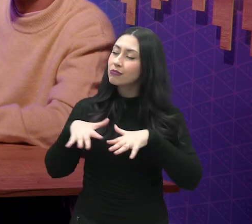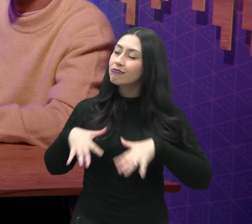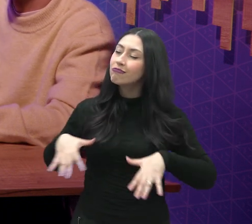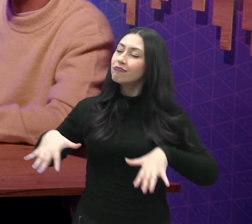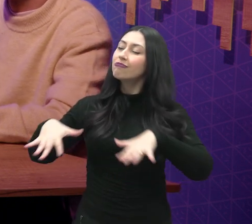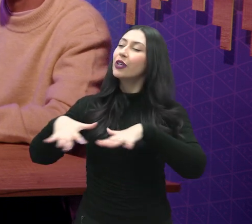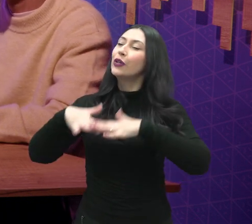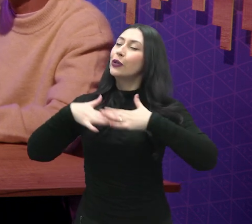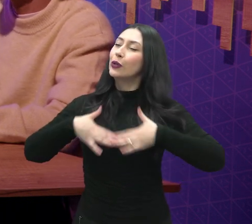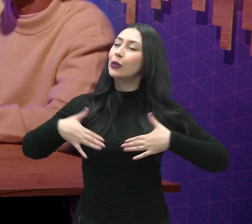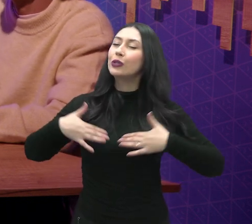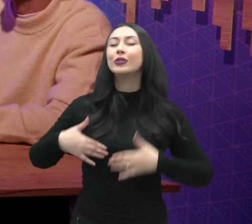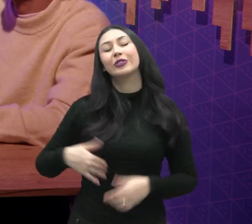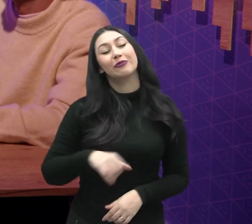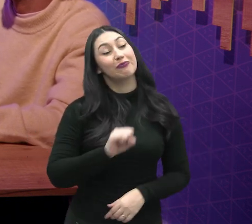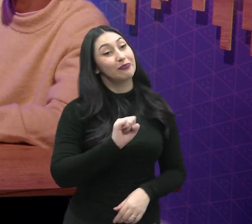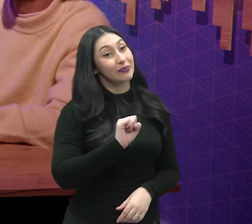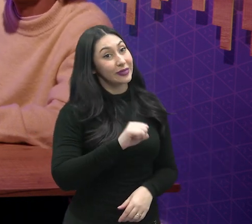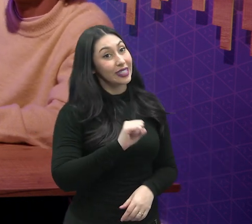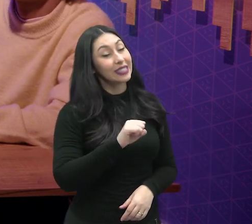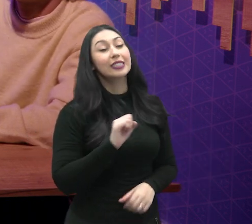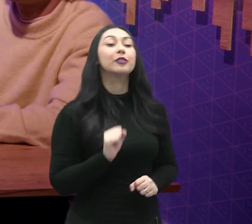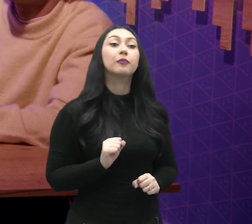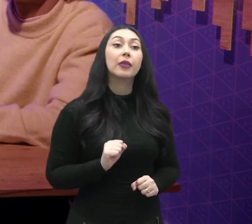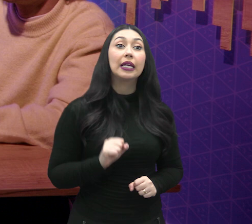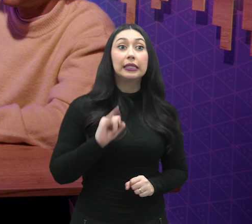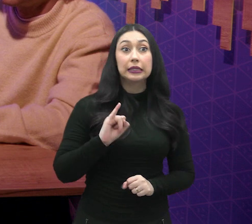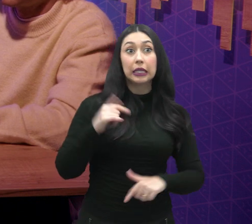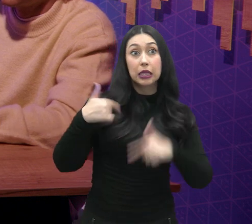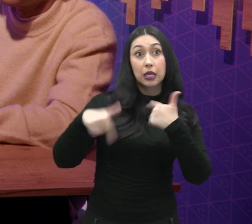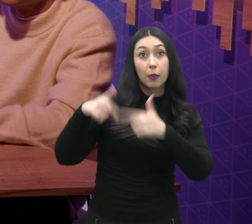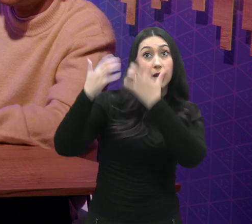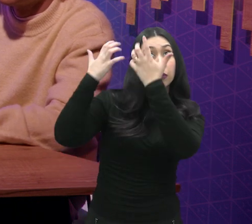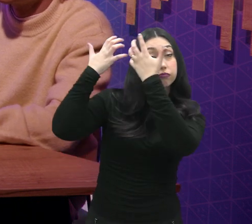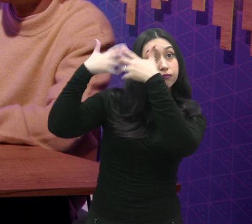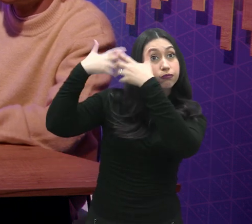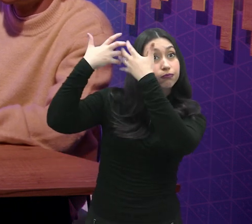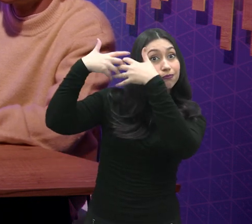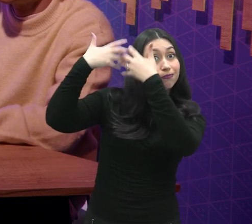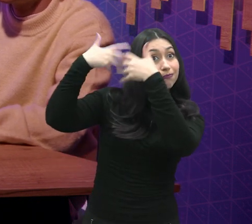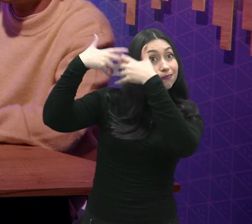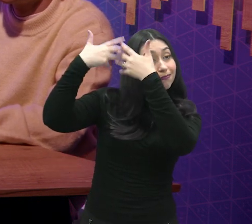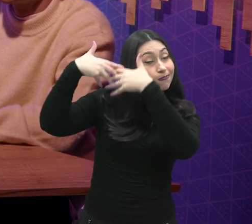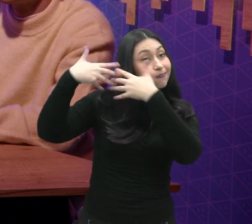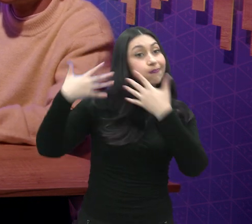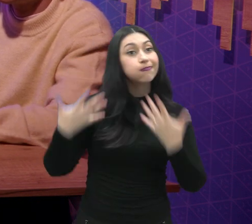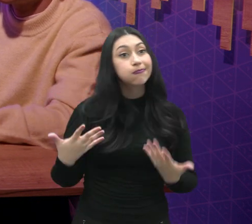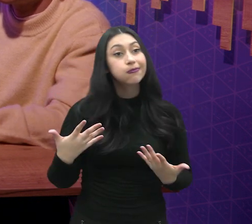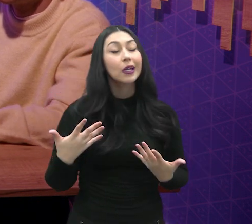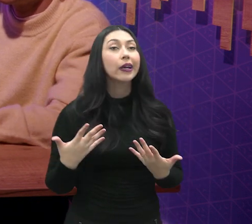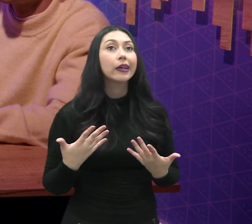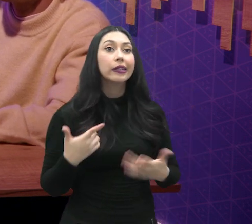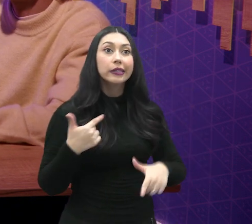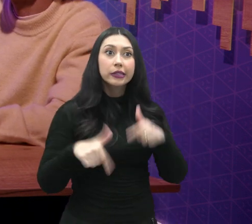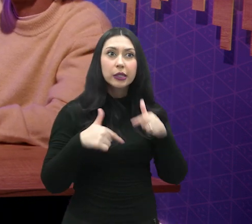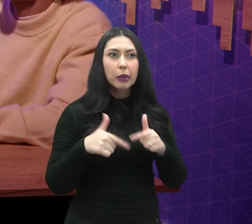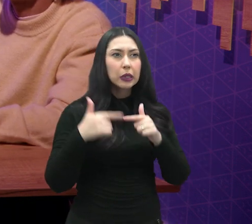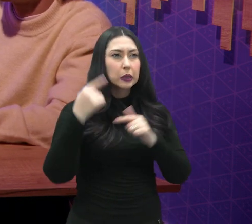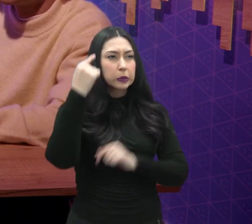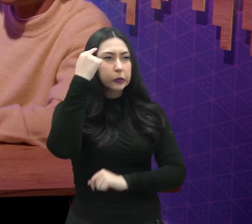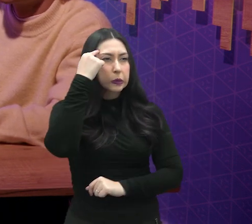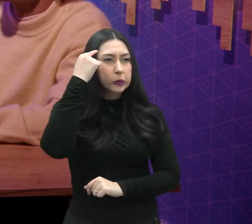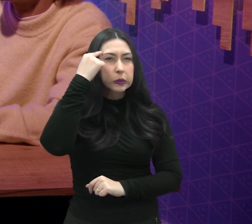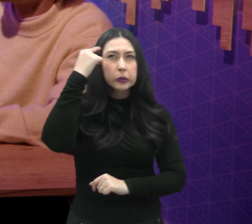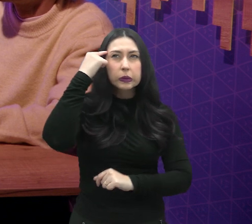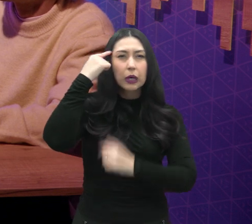sentir num local agradável. É isso, muito bom. Trabalho intelectual, para quem, né, então, trabalha